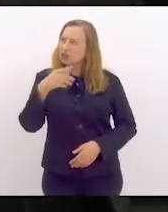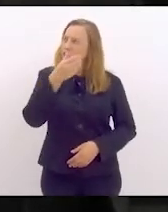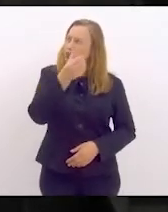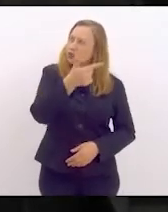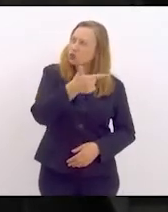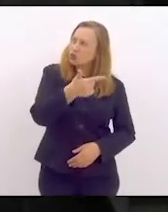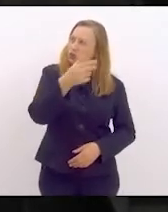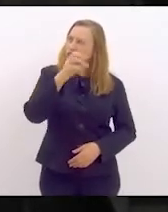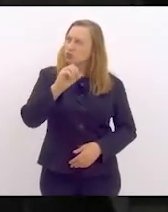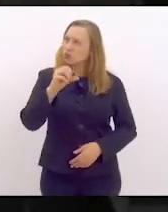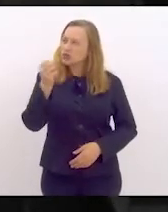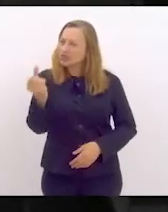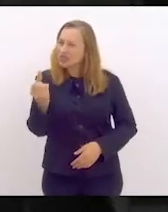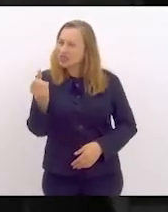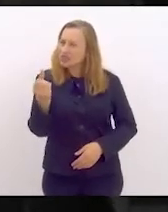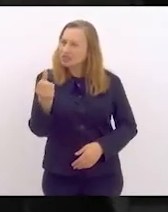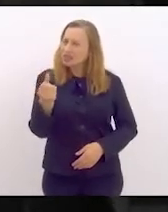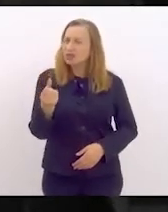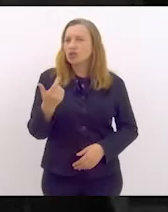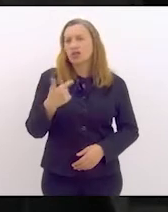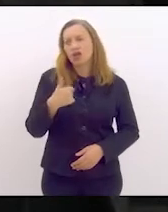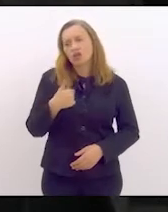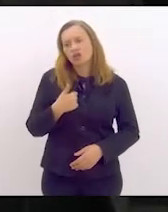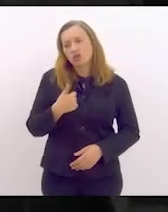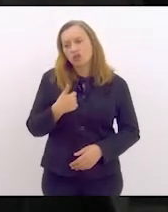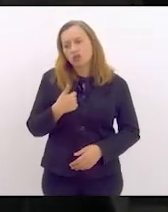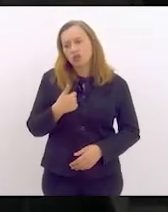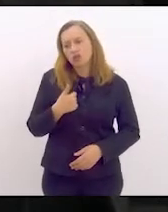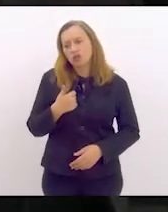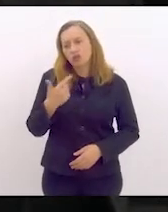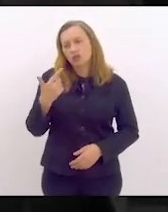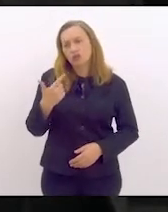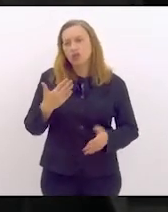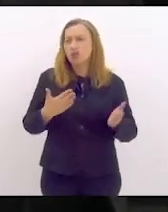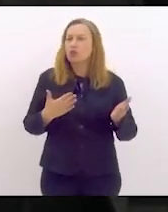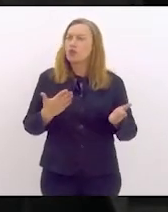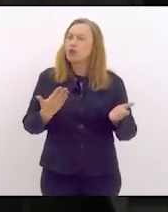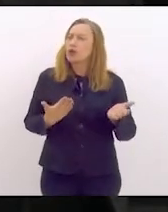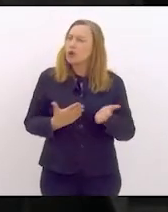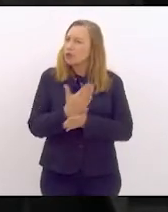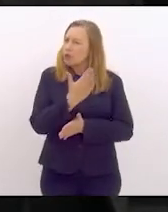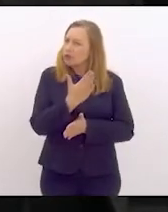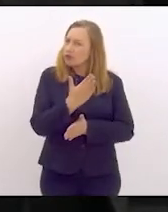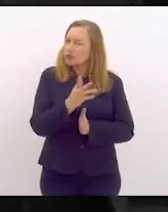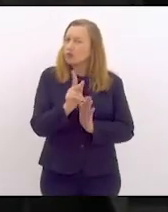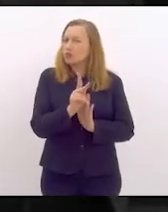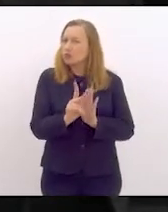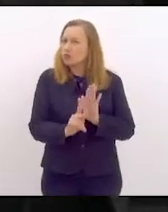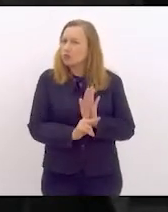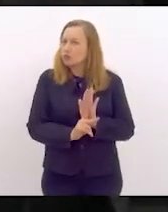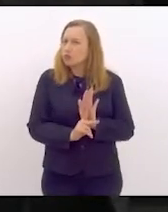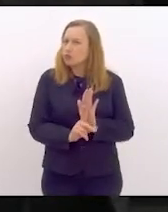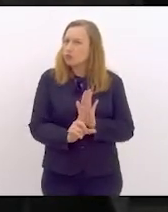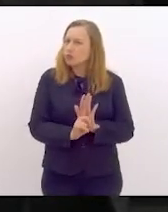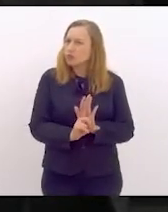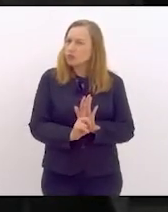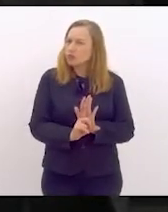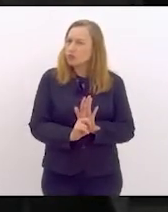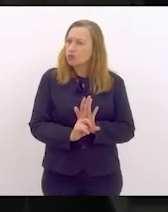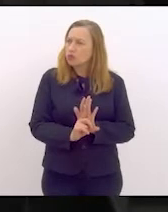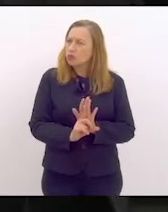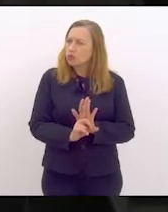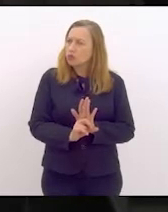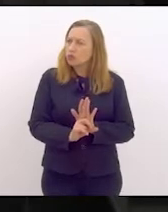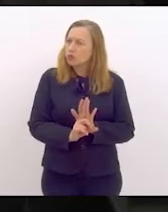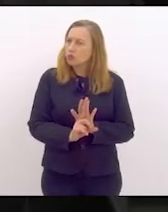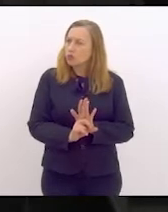2003-2006, eu consegui aprovar um projeto de lei no